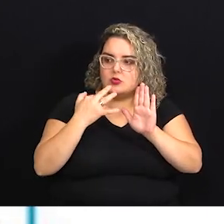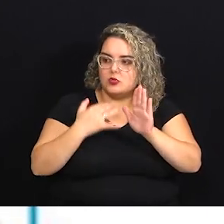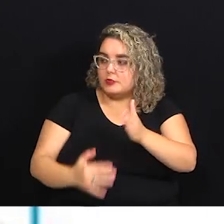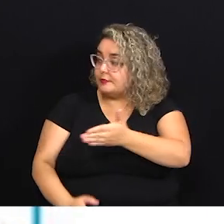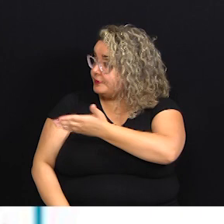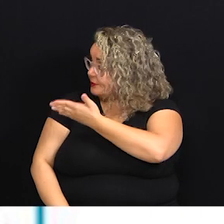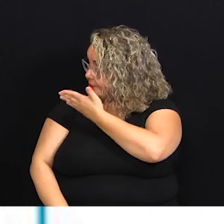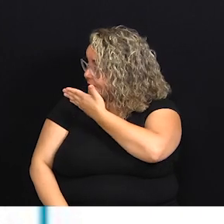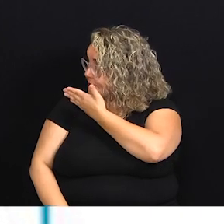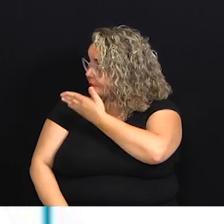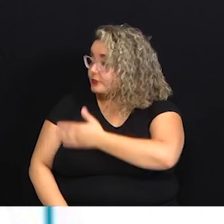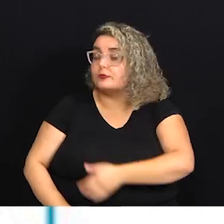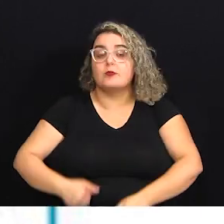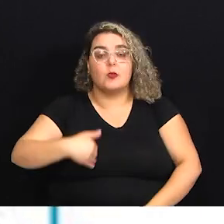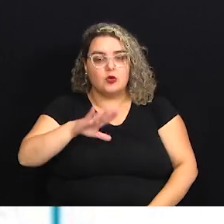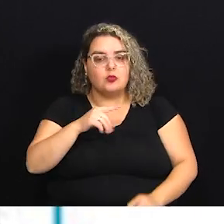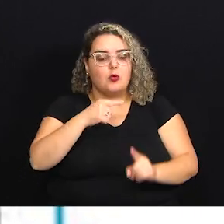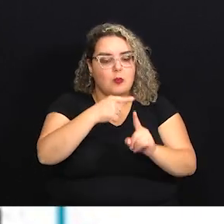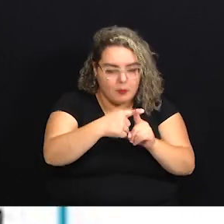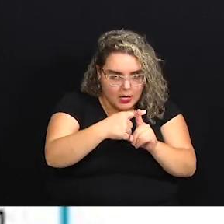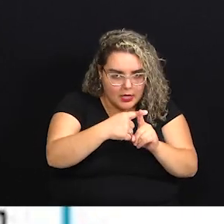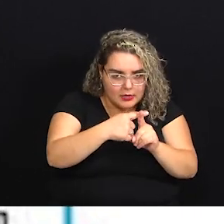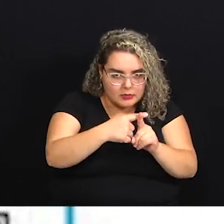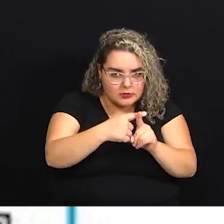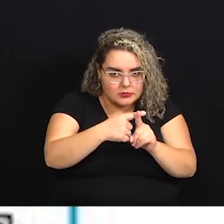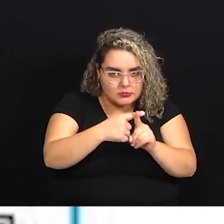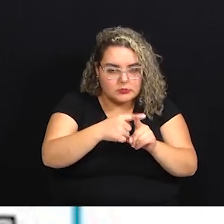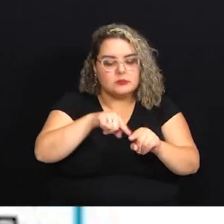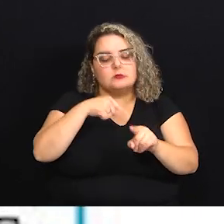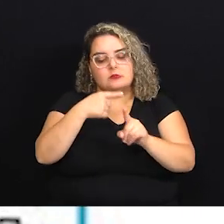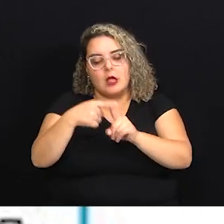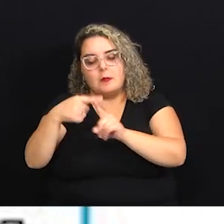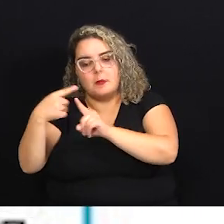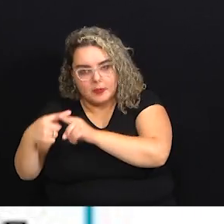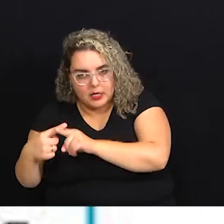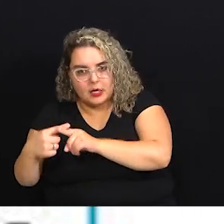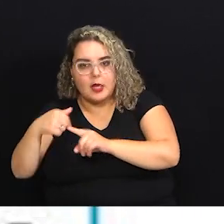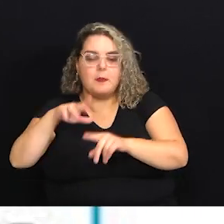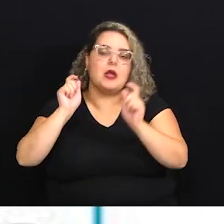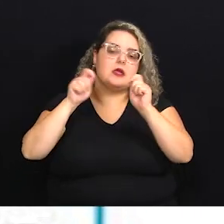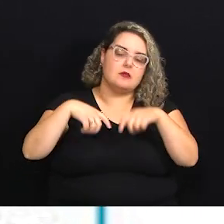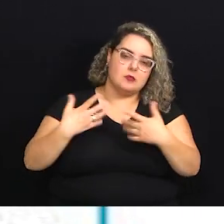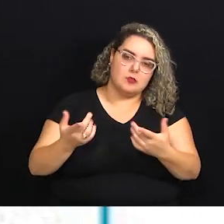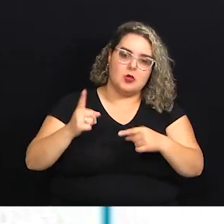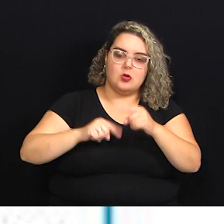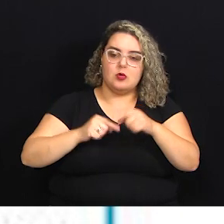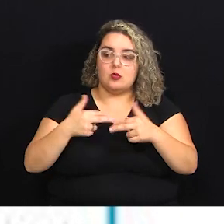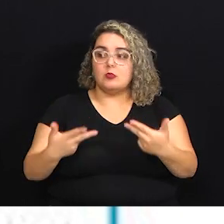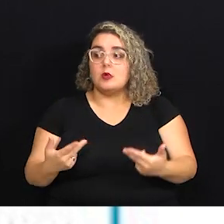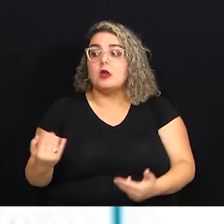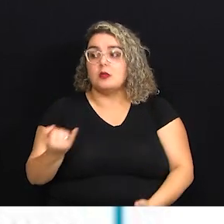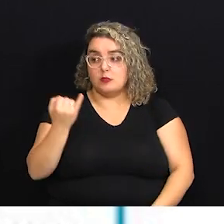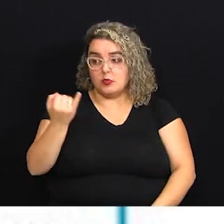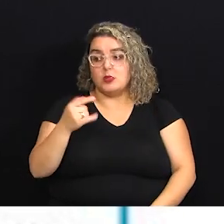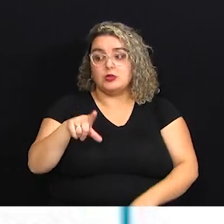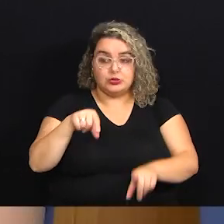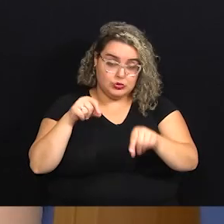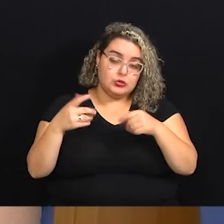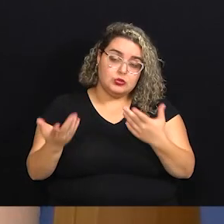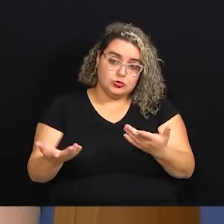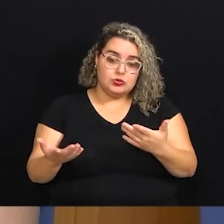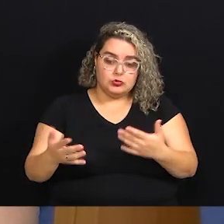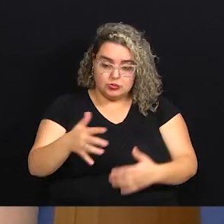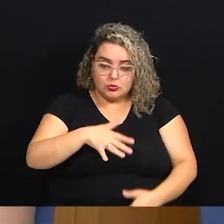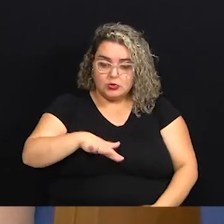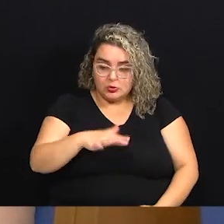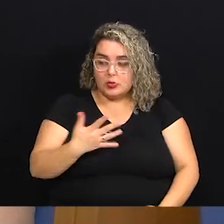aquelas faixinhas coloridas, quanto mais eficiente é o seu equipamento. É uma coisa